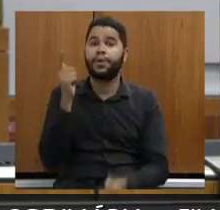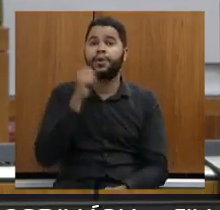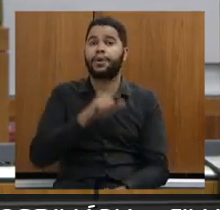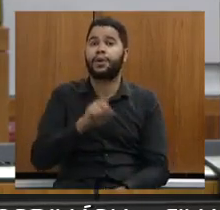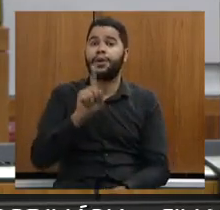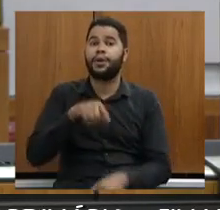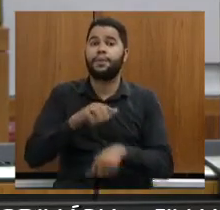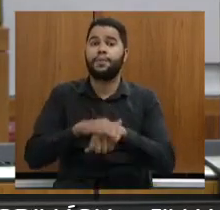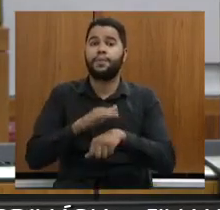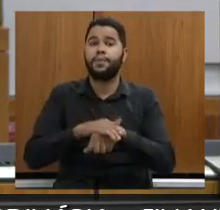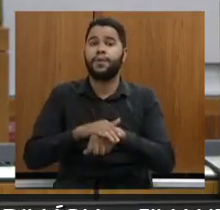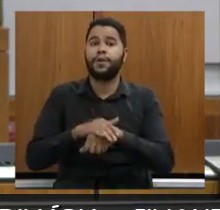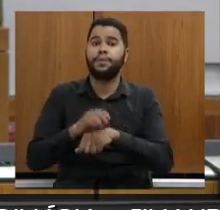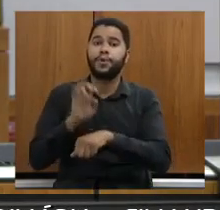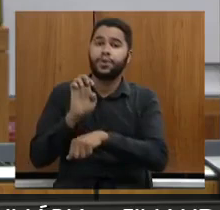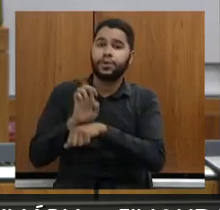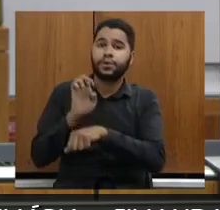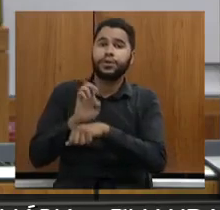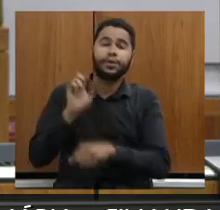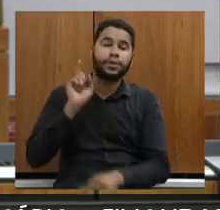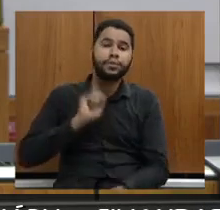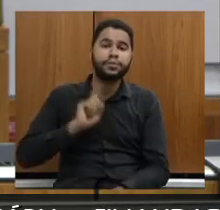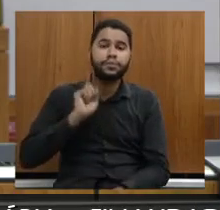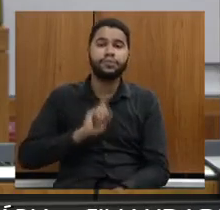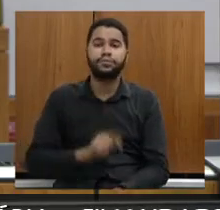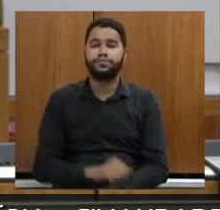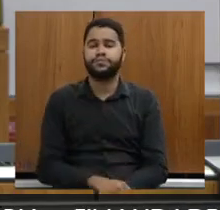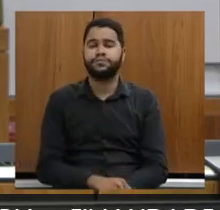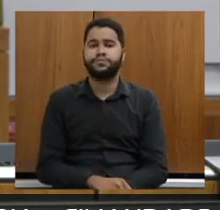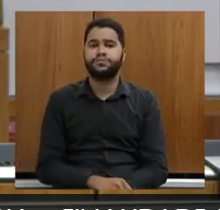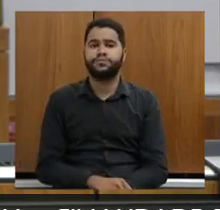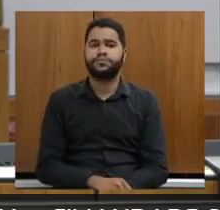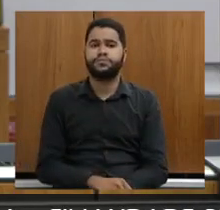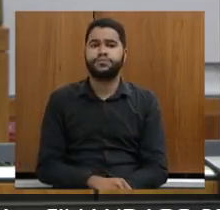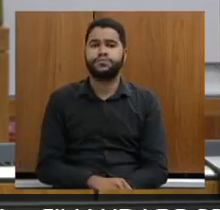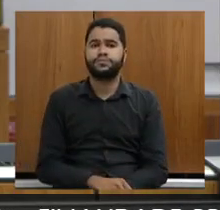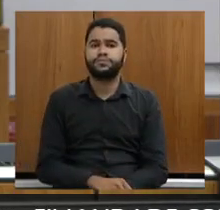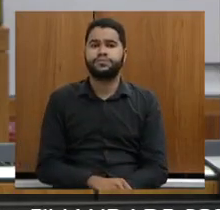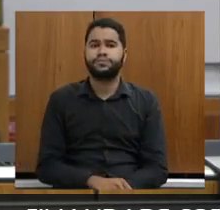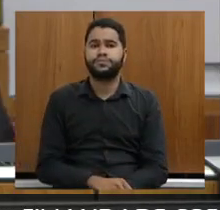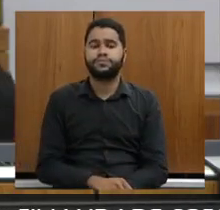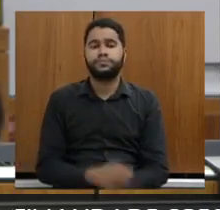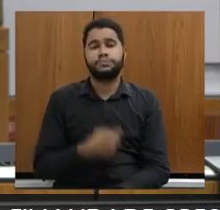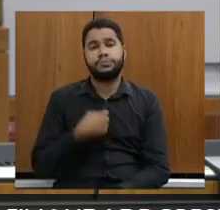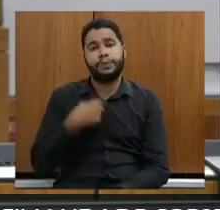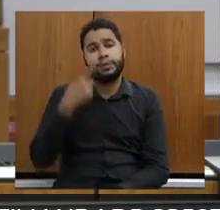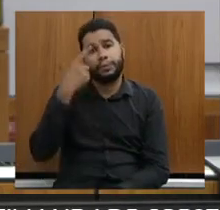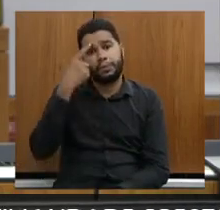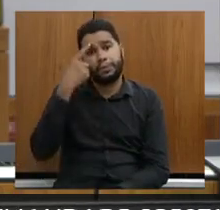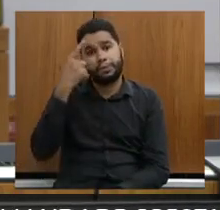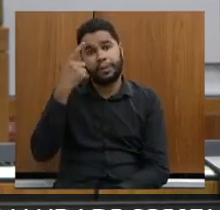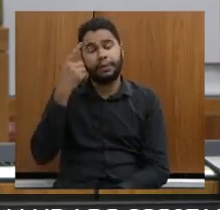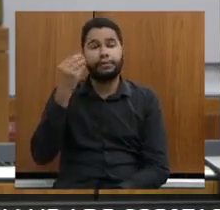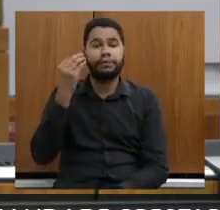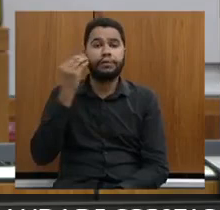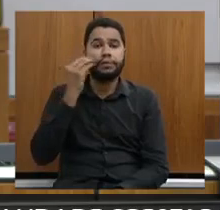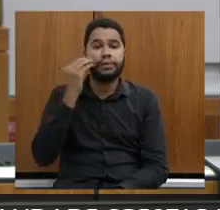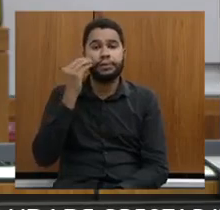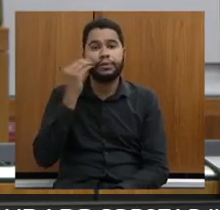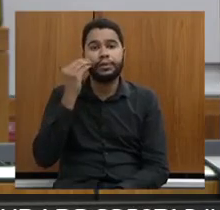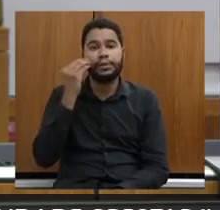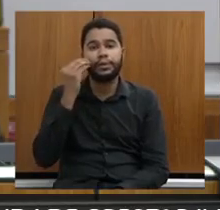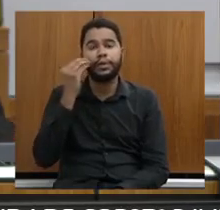isso é o estado de Minas Gerais a população do estado de Minas Gerais é como acho que é procurar